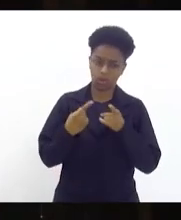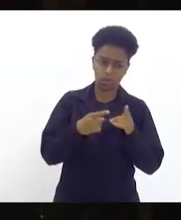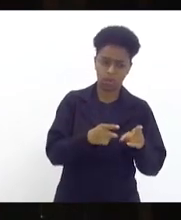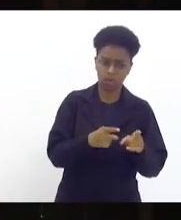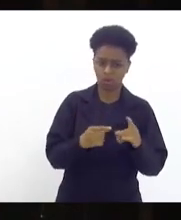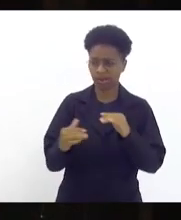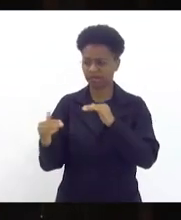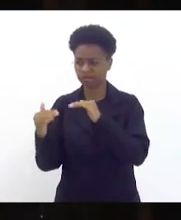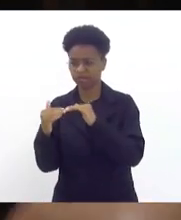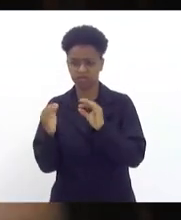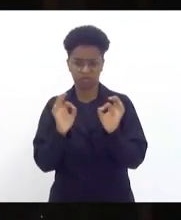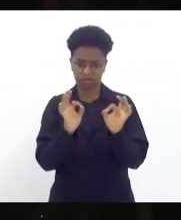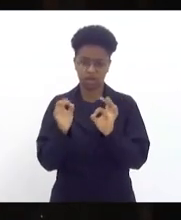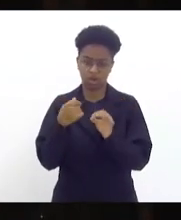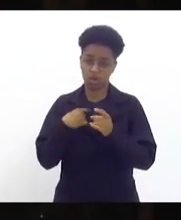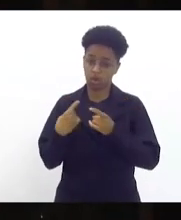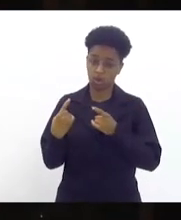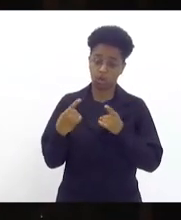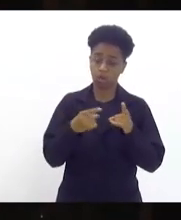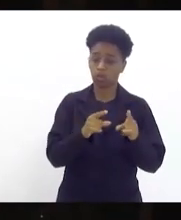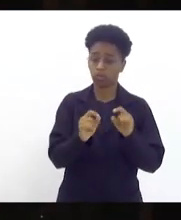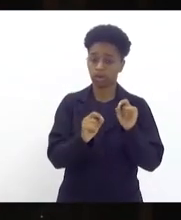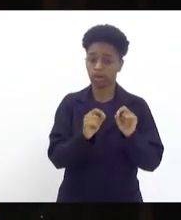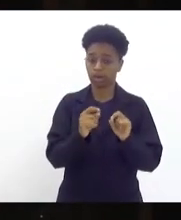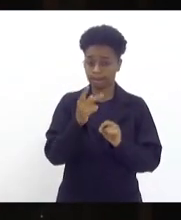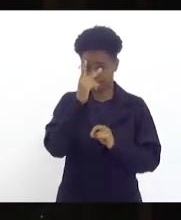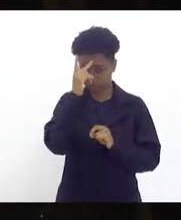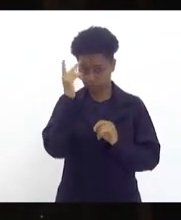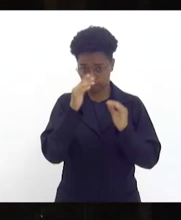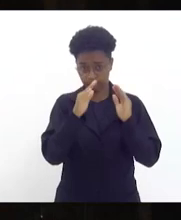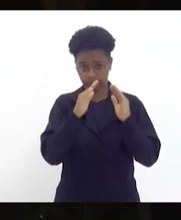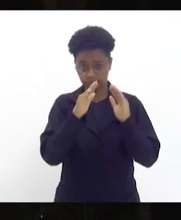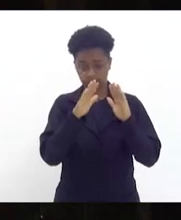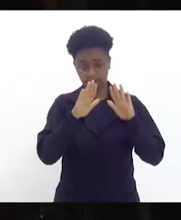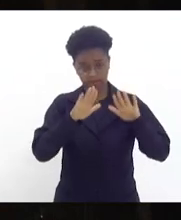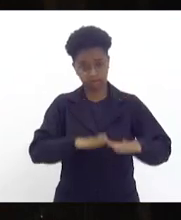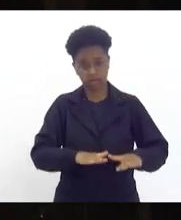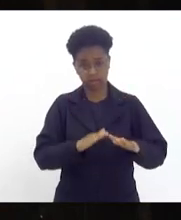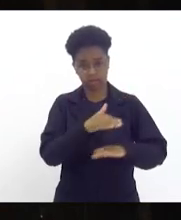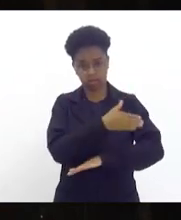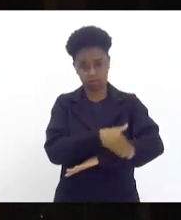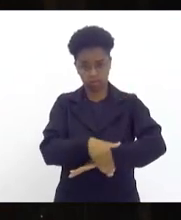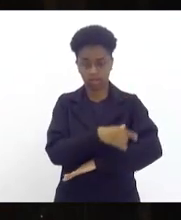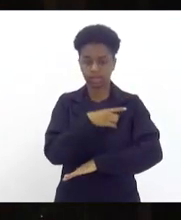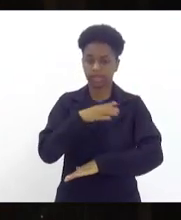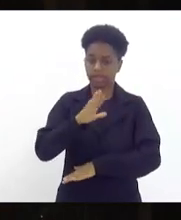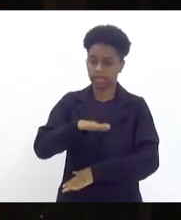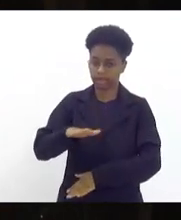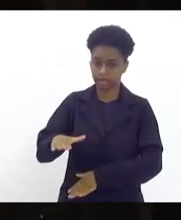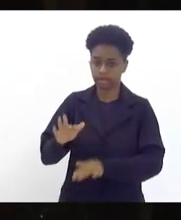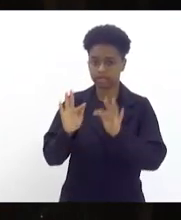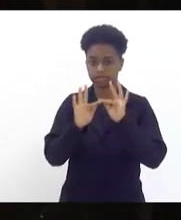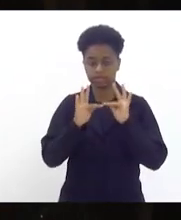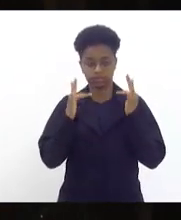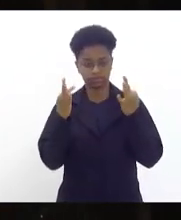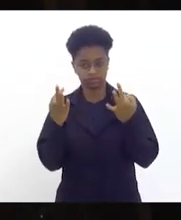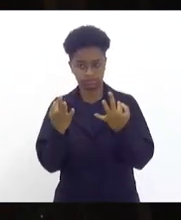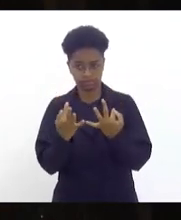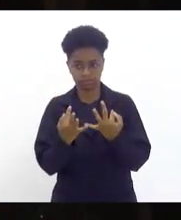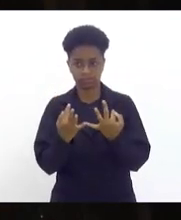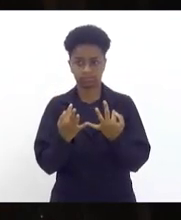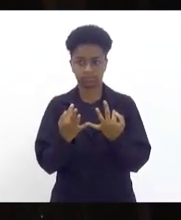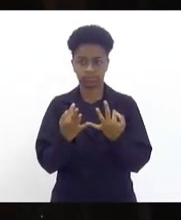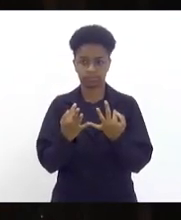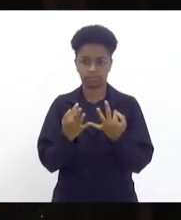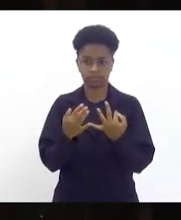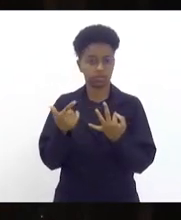a favor contra sim as pessoas ficarem na rua crianças famílias não ter